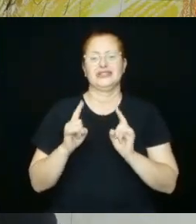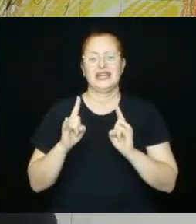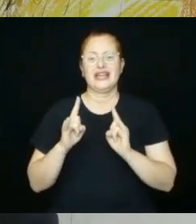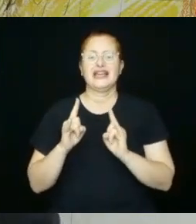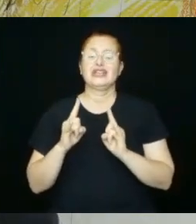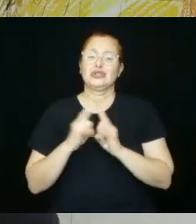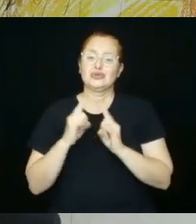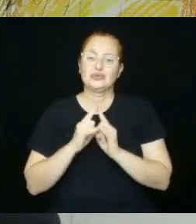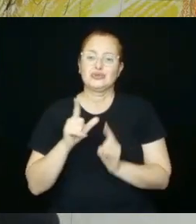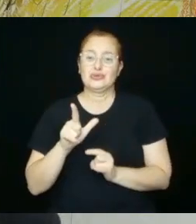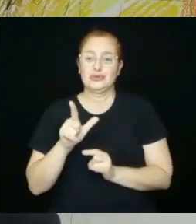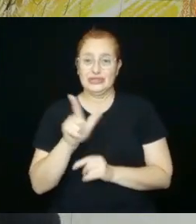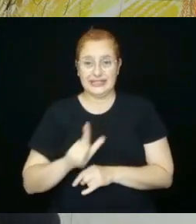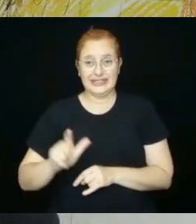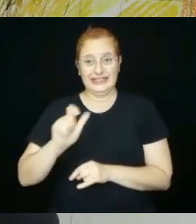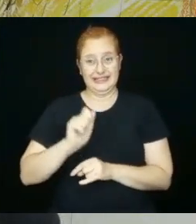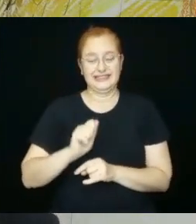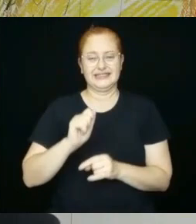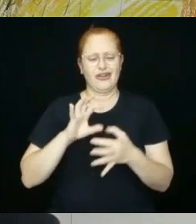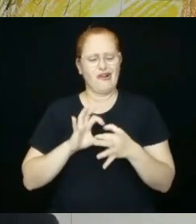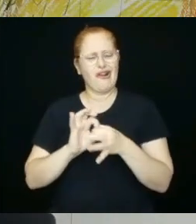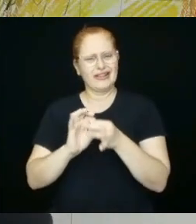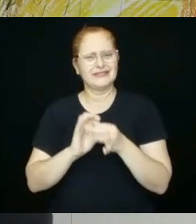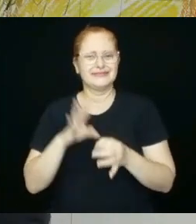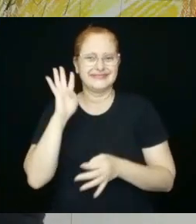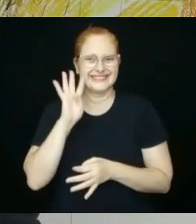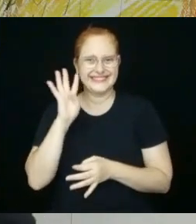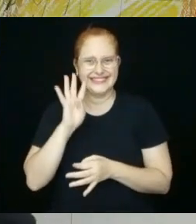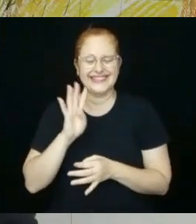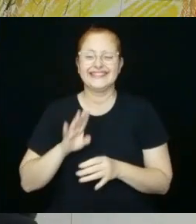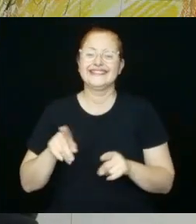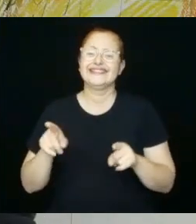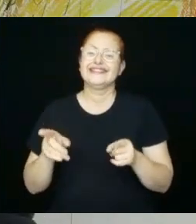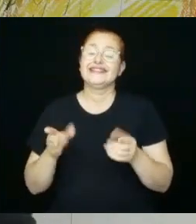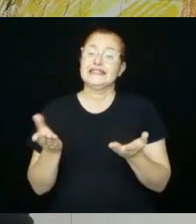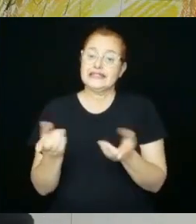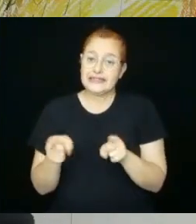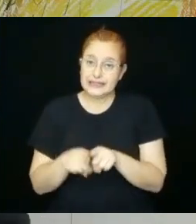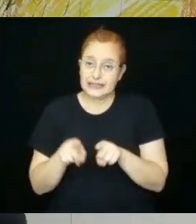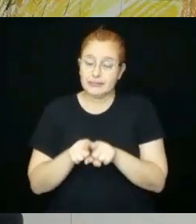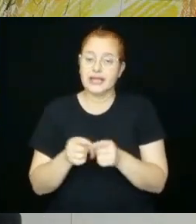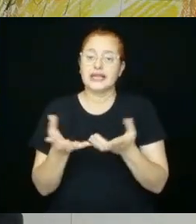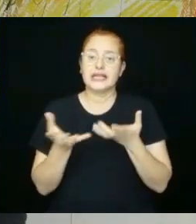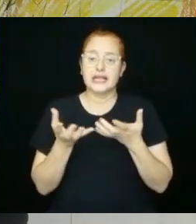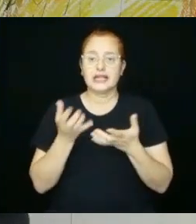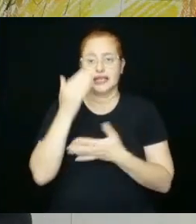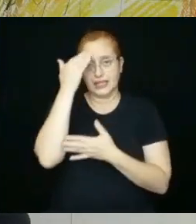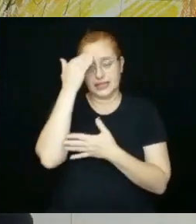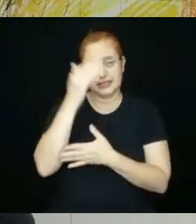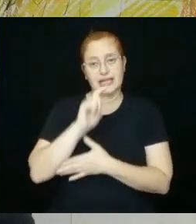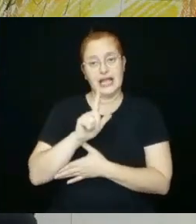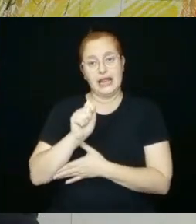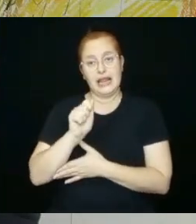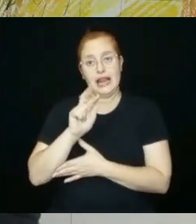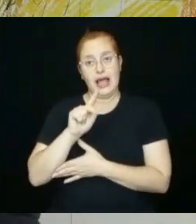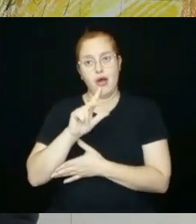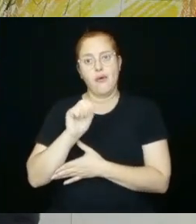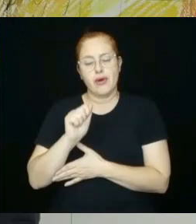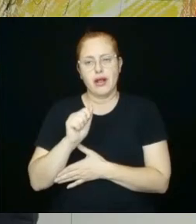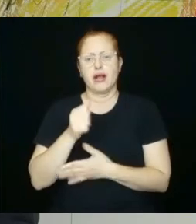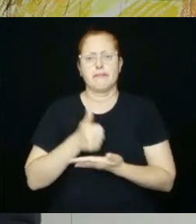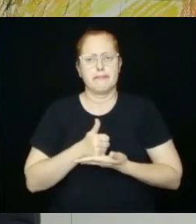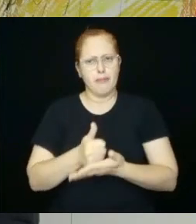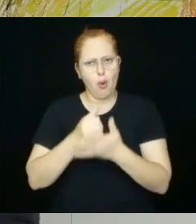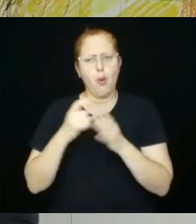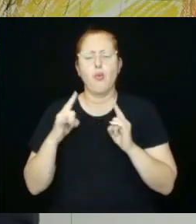Ling e tal, foi uma conexão assim muito legal. Também gostaria de agradecer na pessoa da Laura, assim, todo o apoio institucional